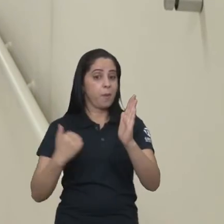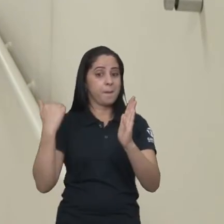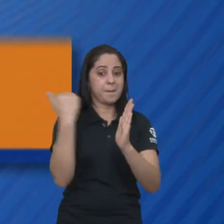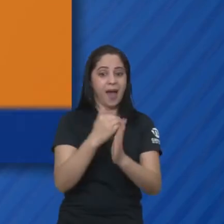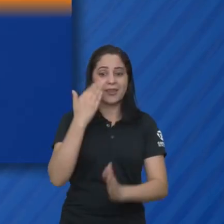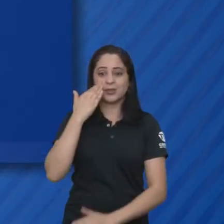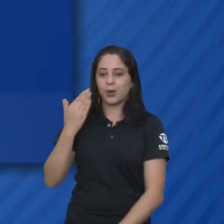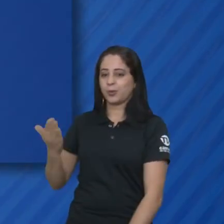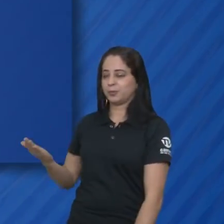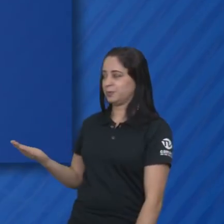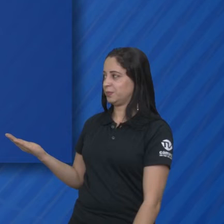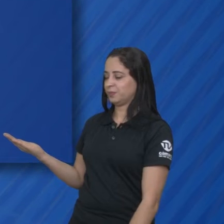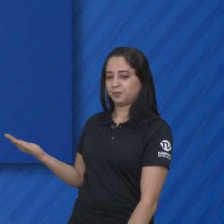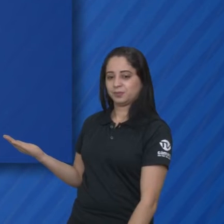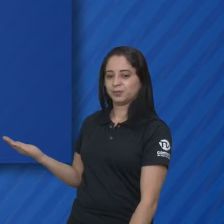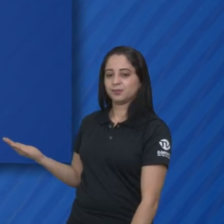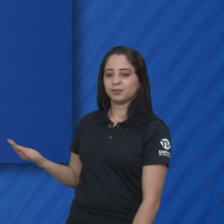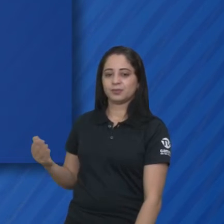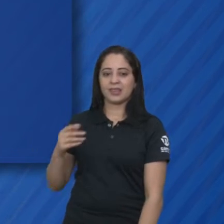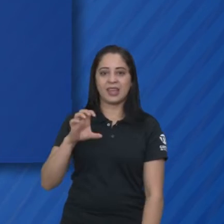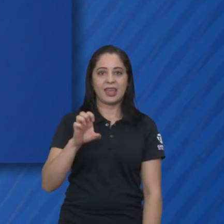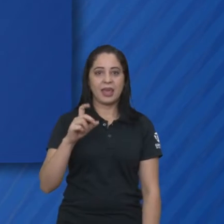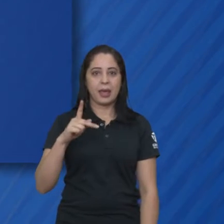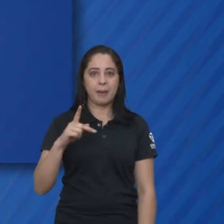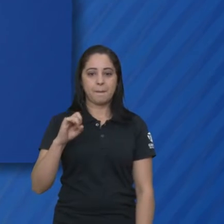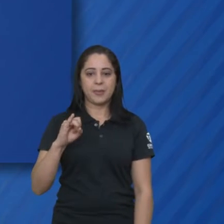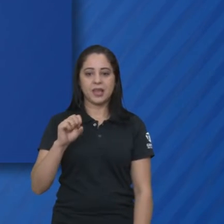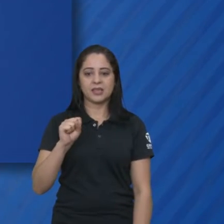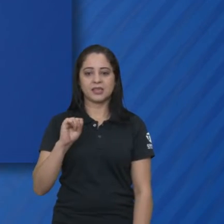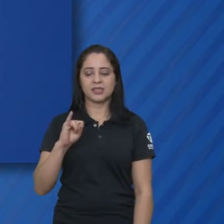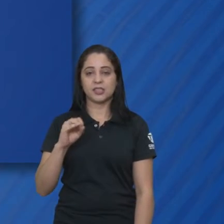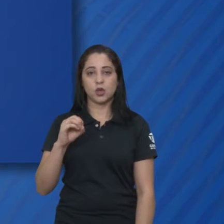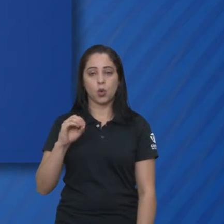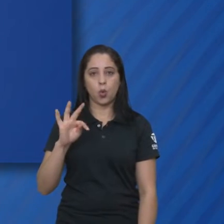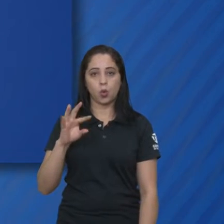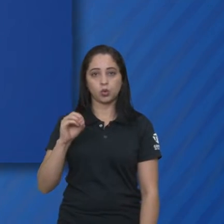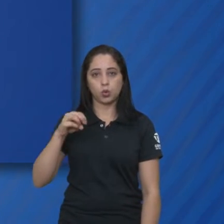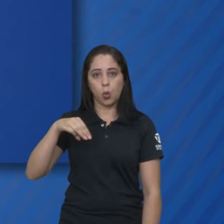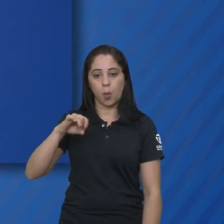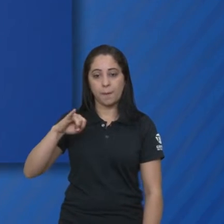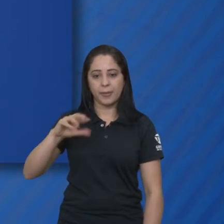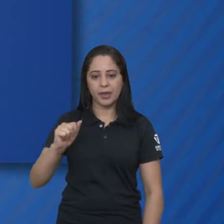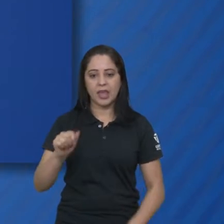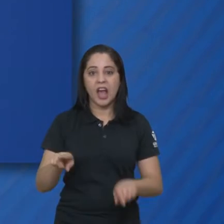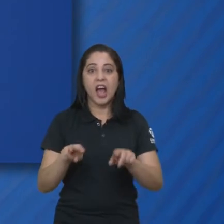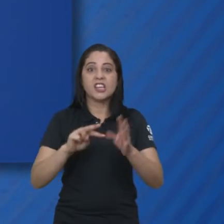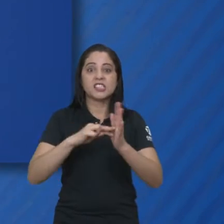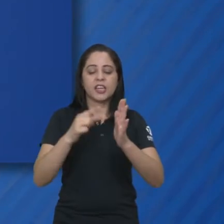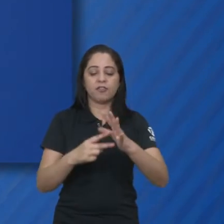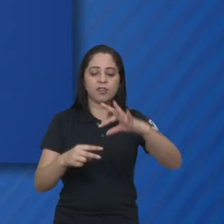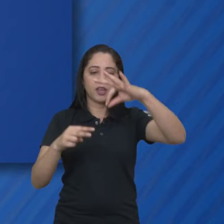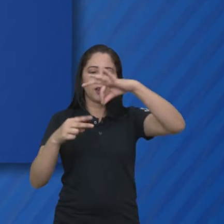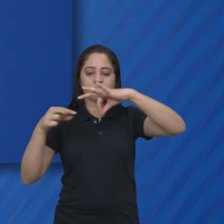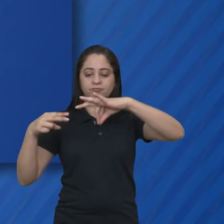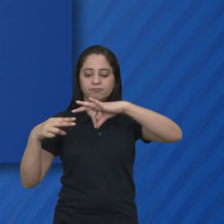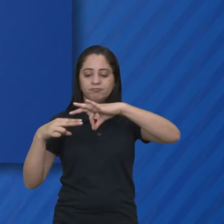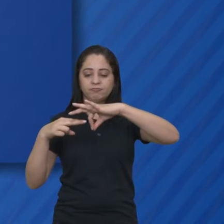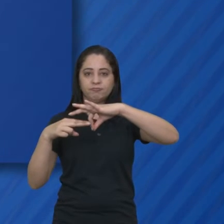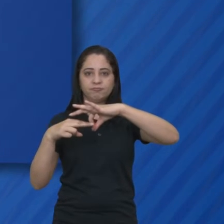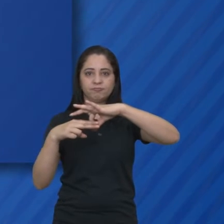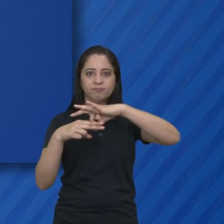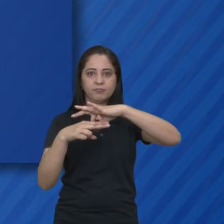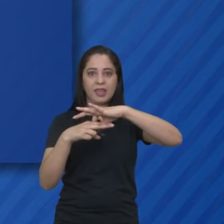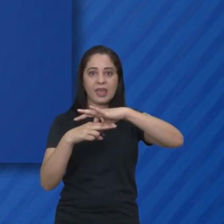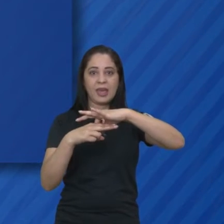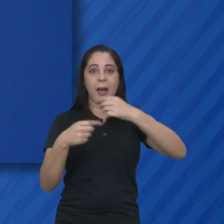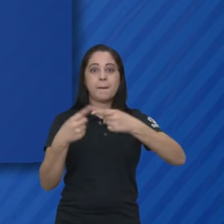violência obstétrica são a episiotomia, corte na região do períneo feito com o objetivo de ampliar o canal do parto. O